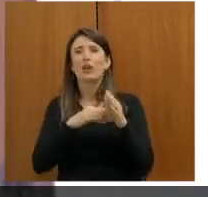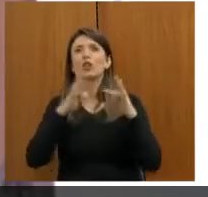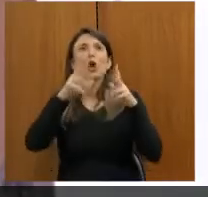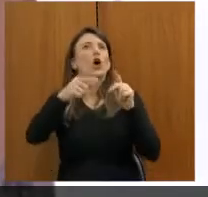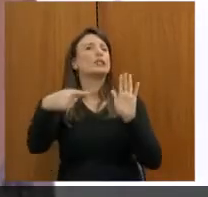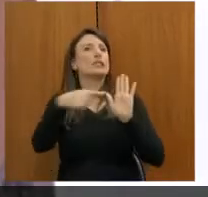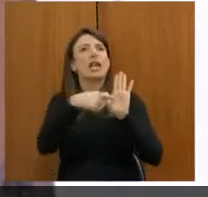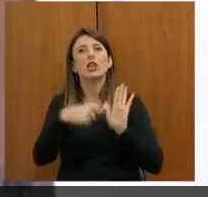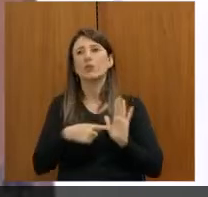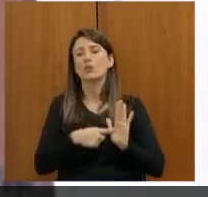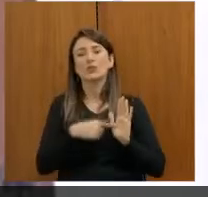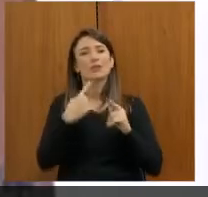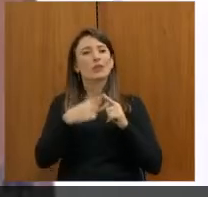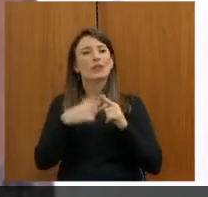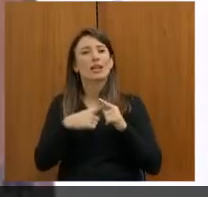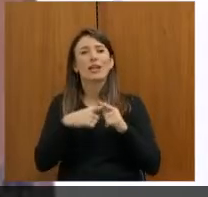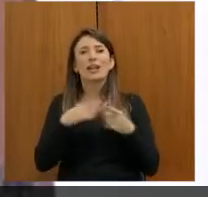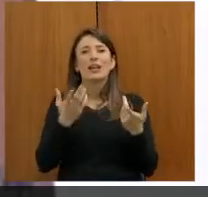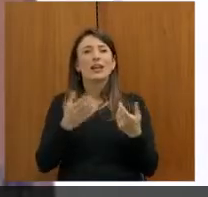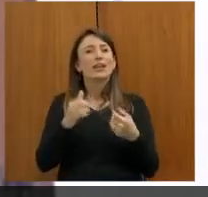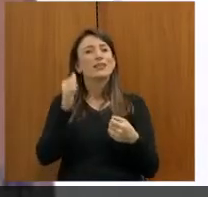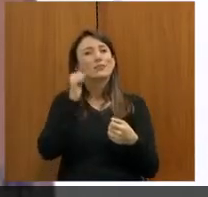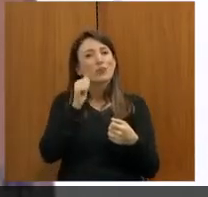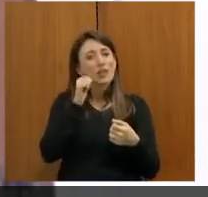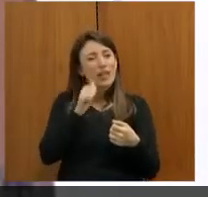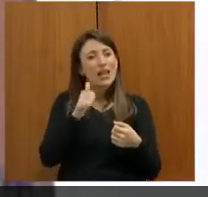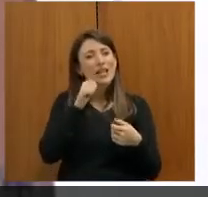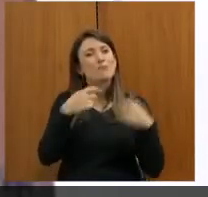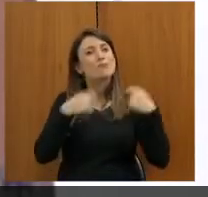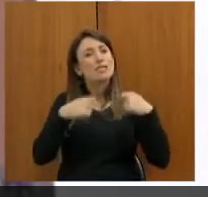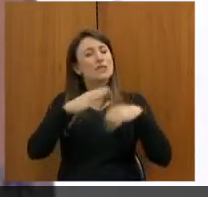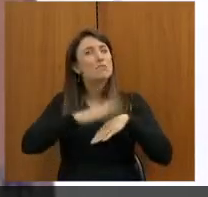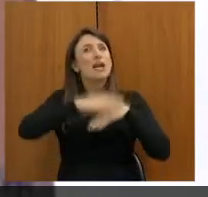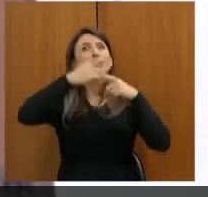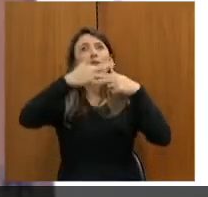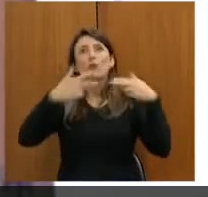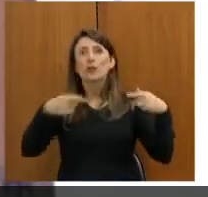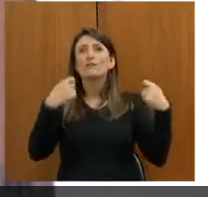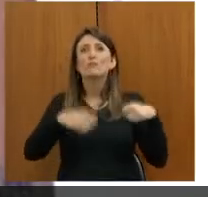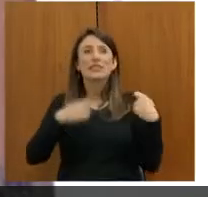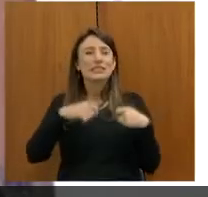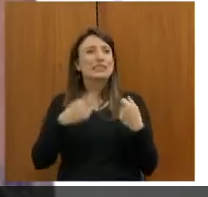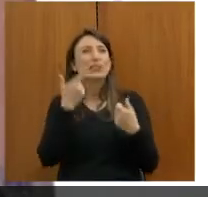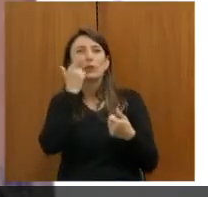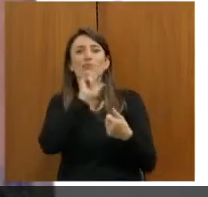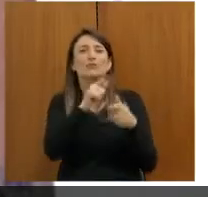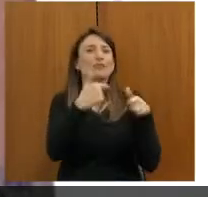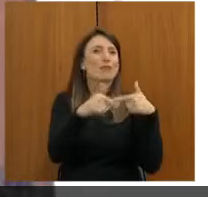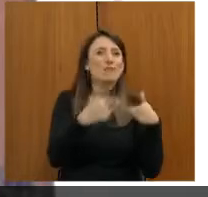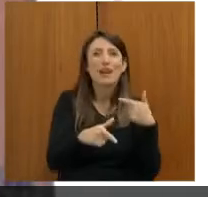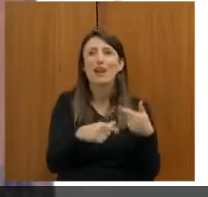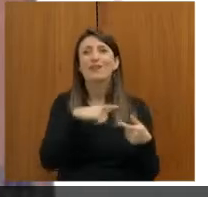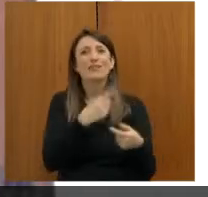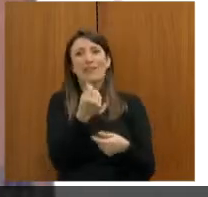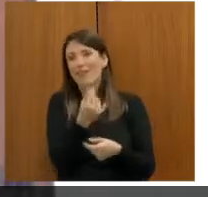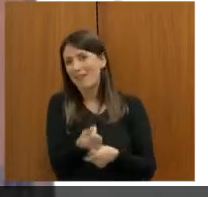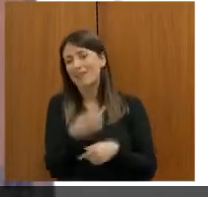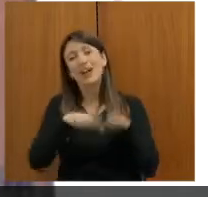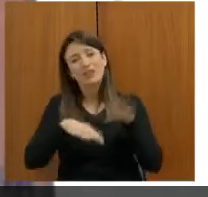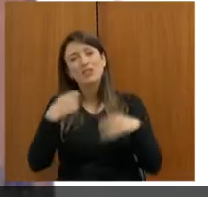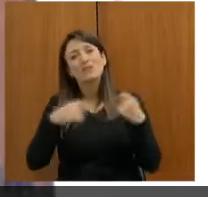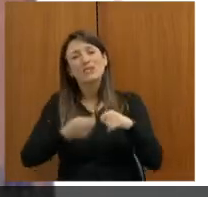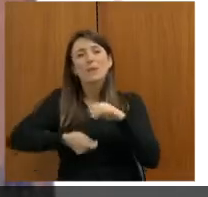mais Ampla ela vai precisar de uma questão da geração de emprego e renda ela vai precisar muitas vezes o benefício